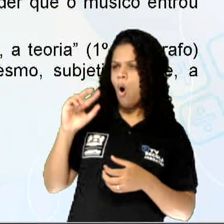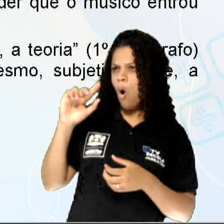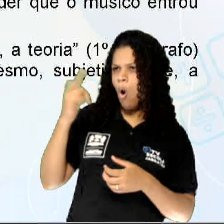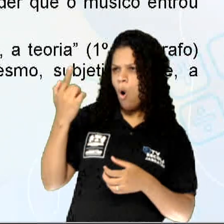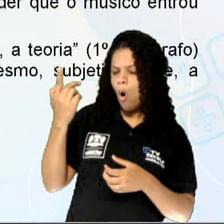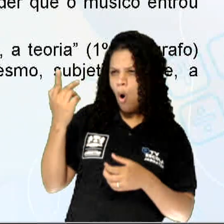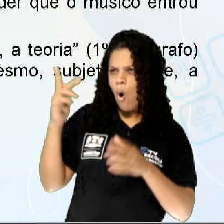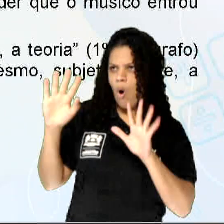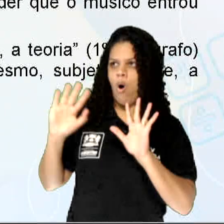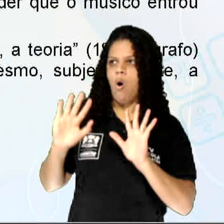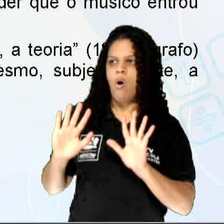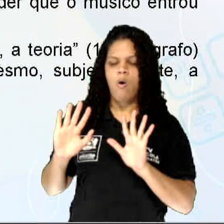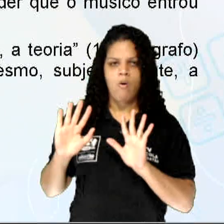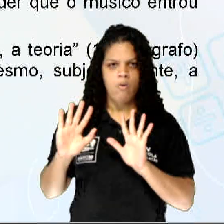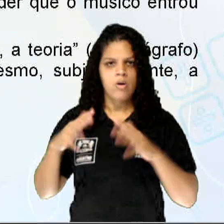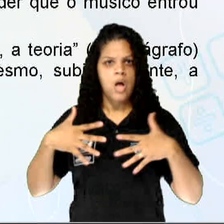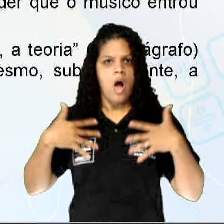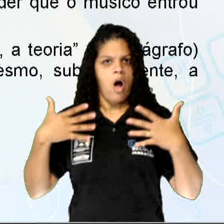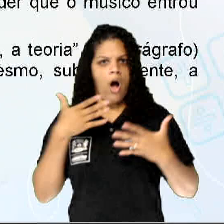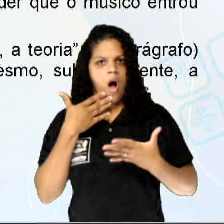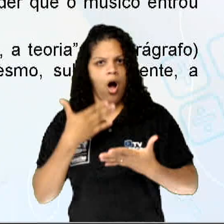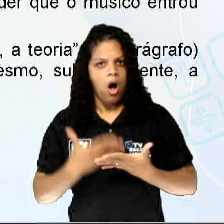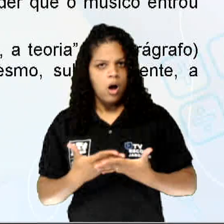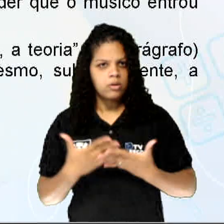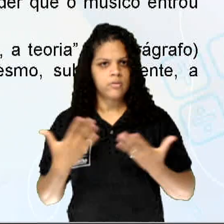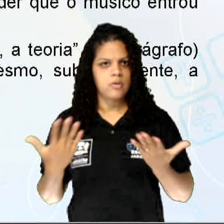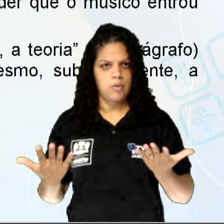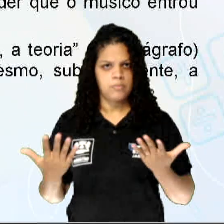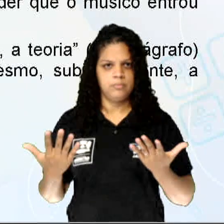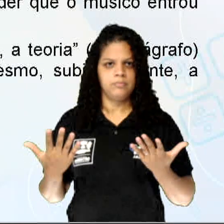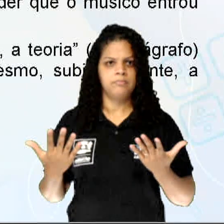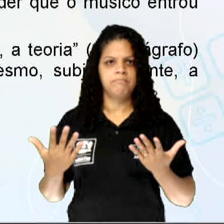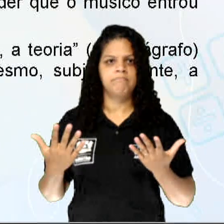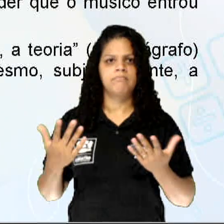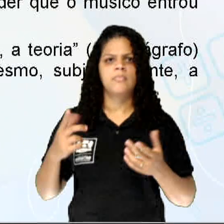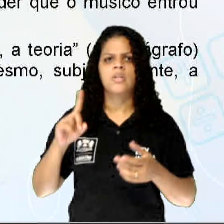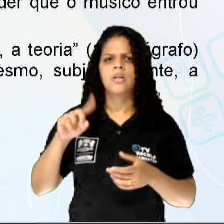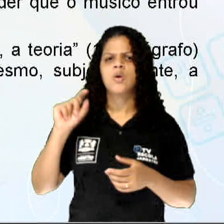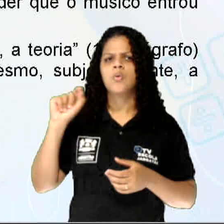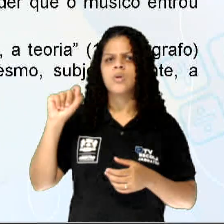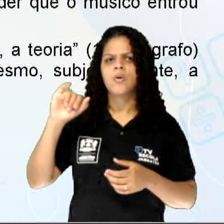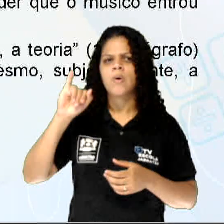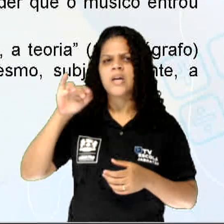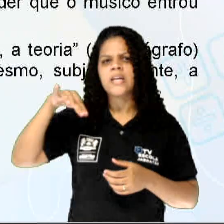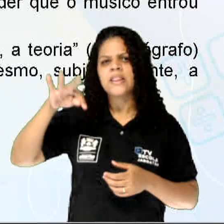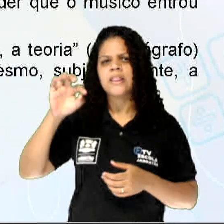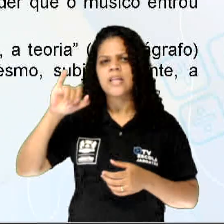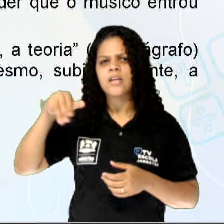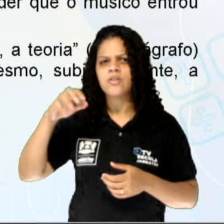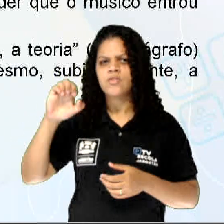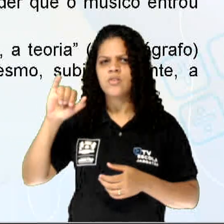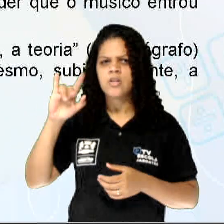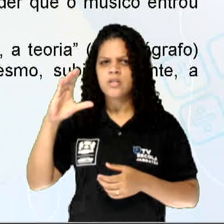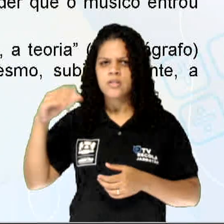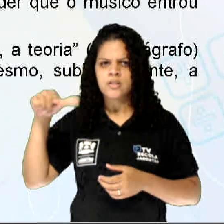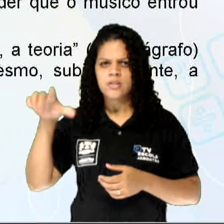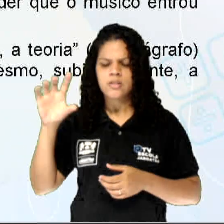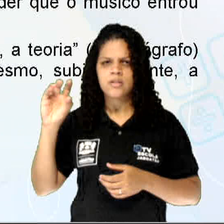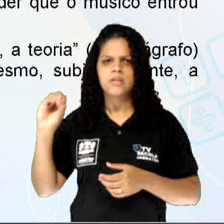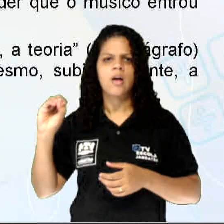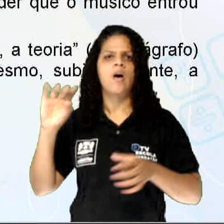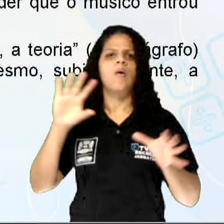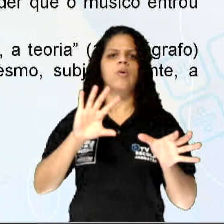parágrafo, a expressão grifada é uma interjeição substantivada, que equivale semanticamente a